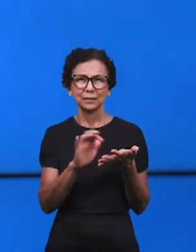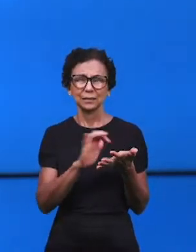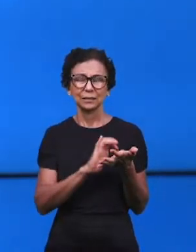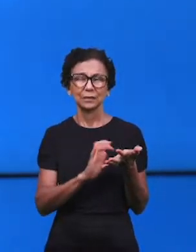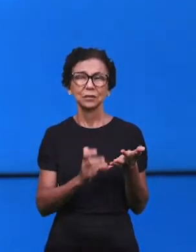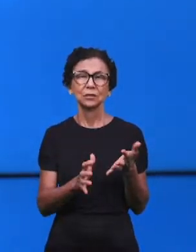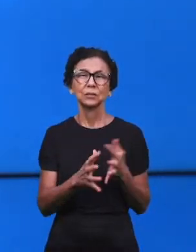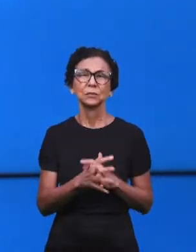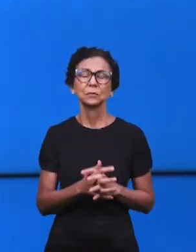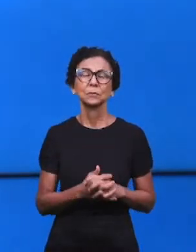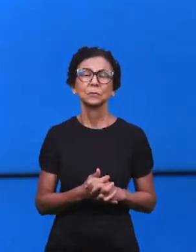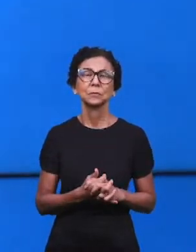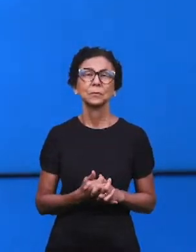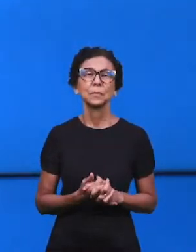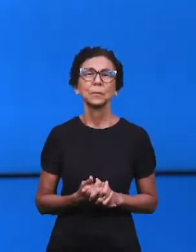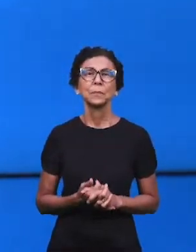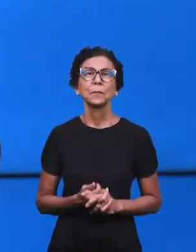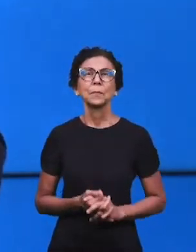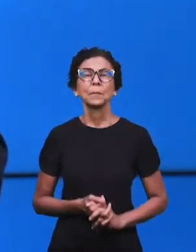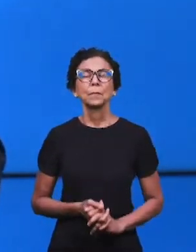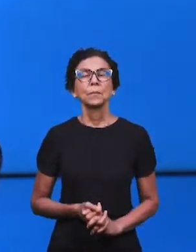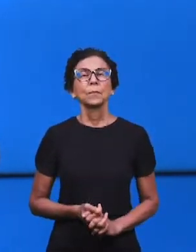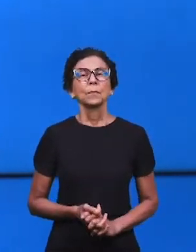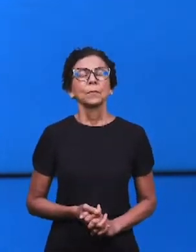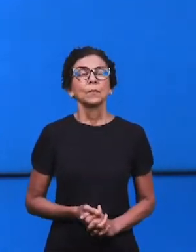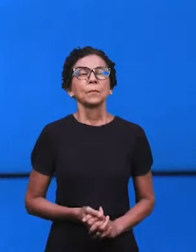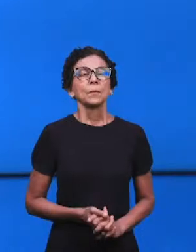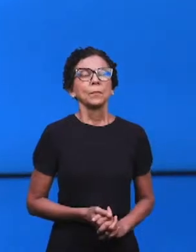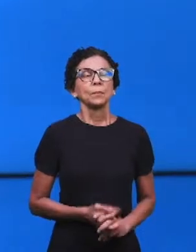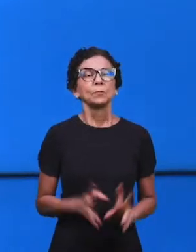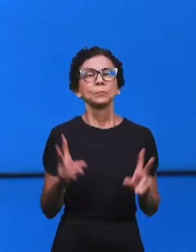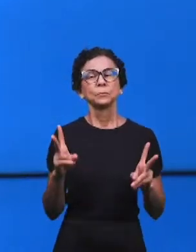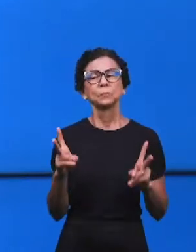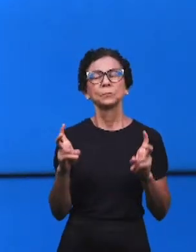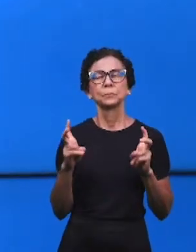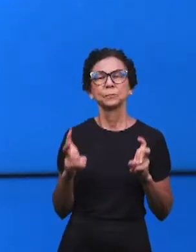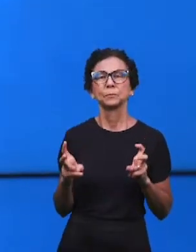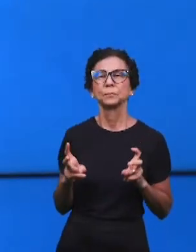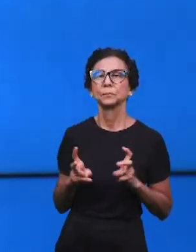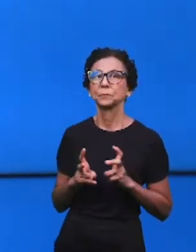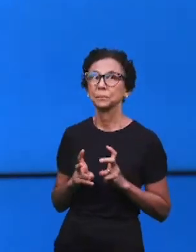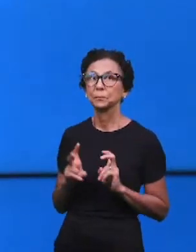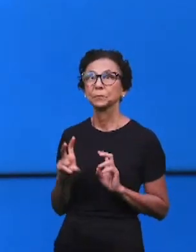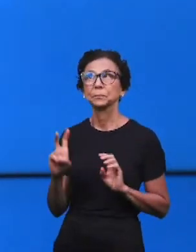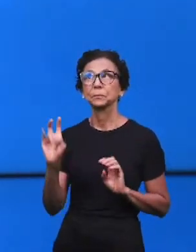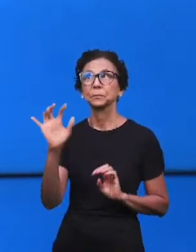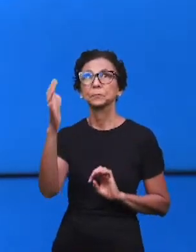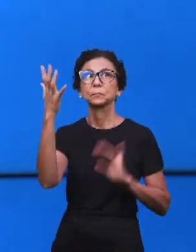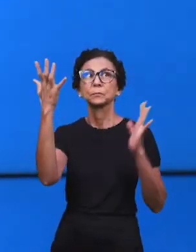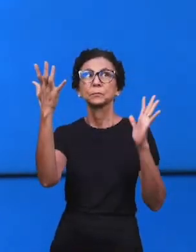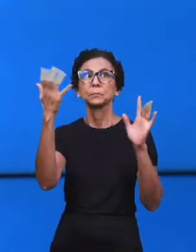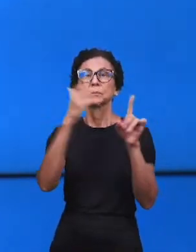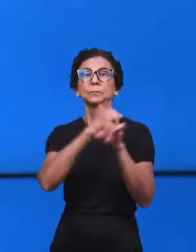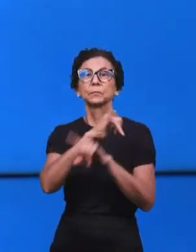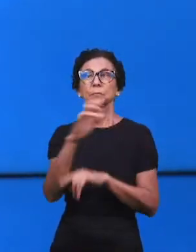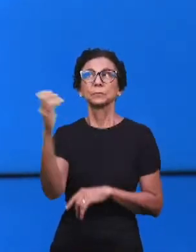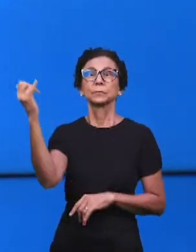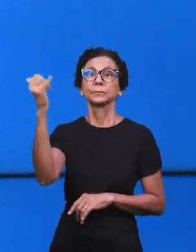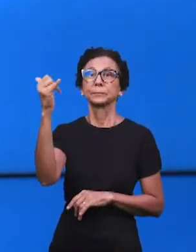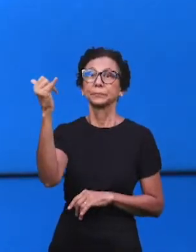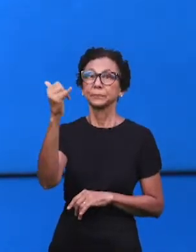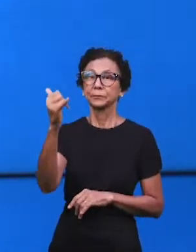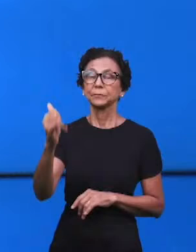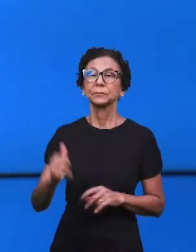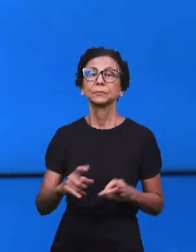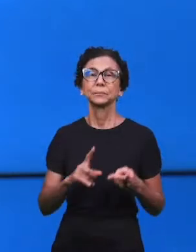repetindo aqui. Então, nos 3 textos, a Sara disse isso, né? Podemos identificar os sinais e avisos da volta do Senhor